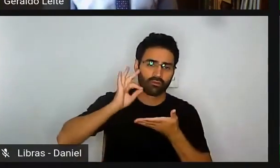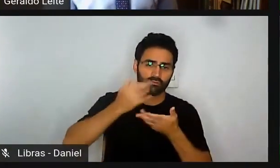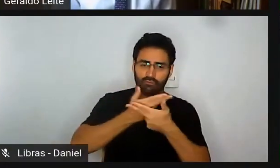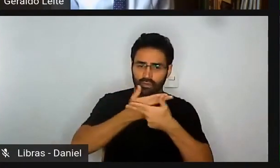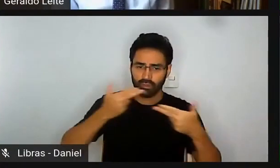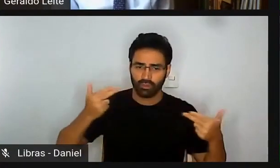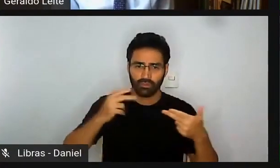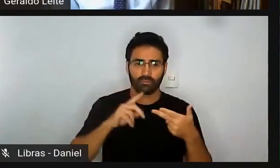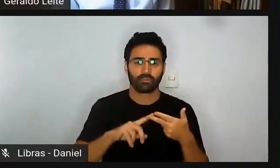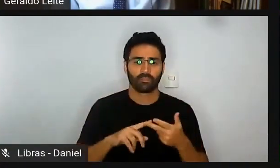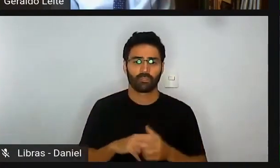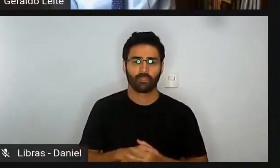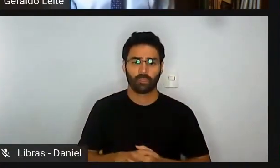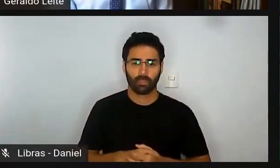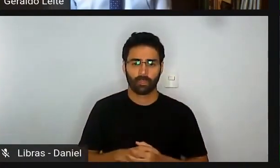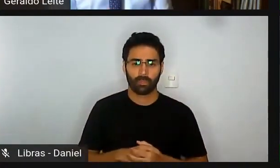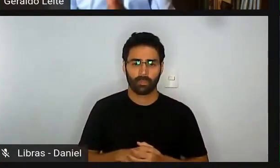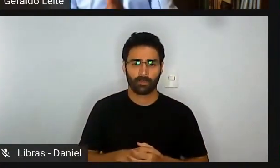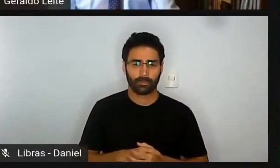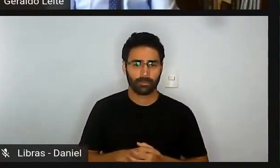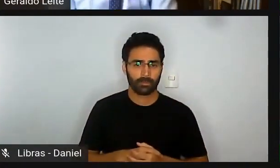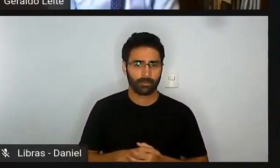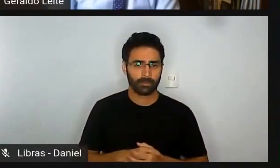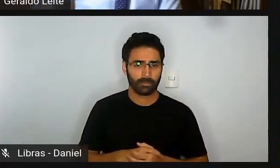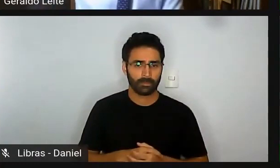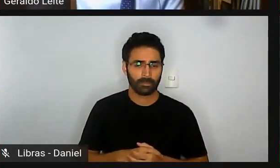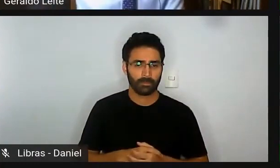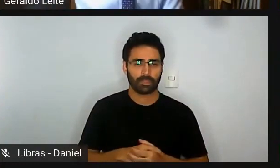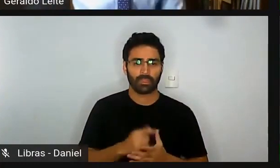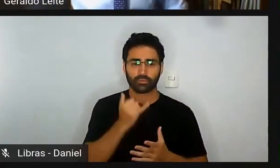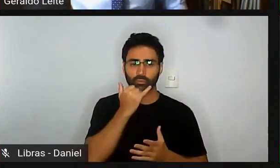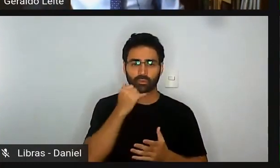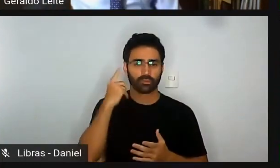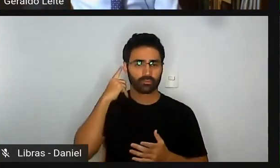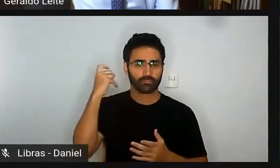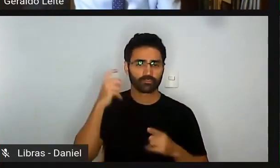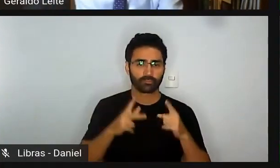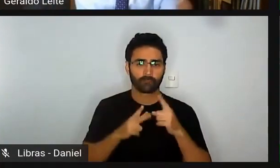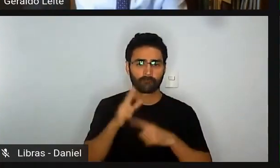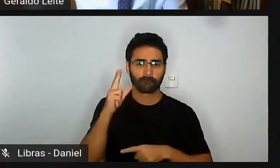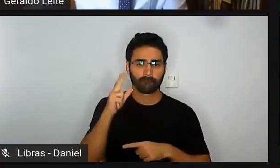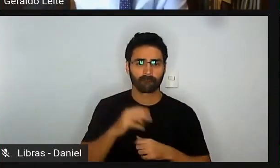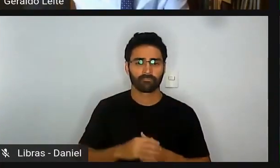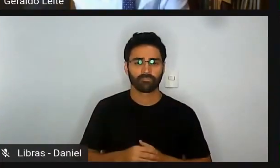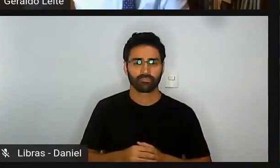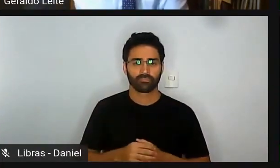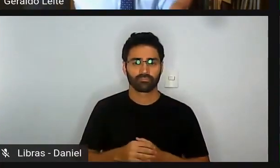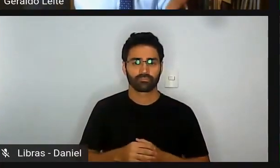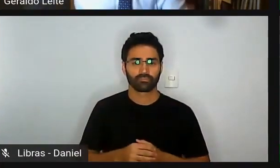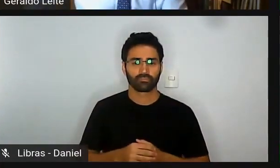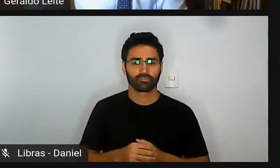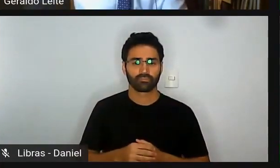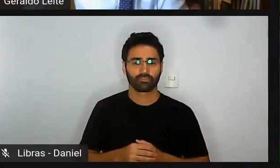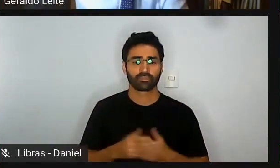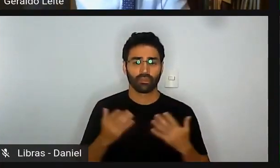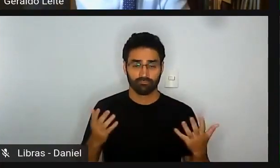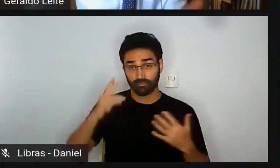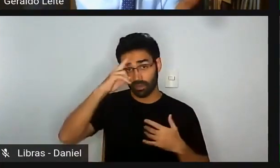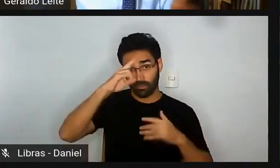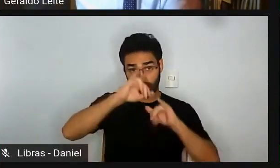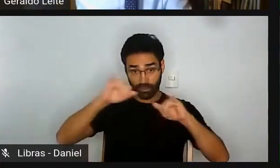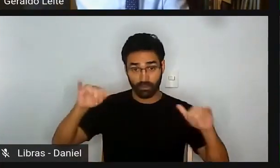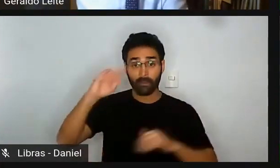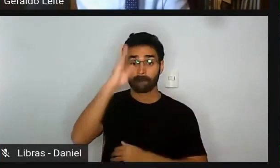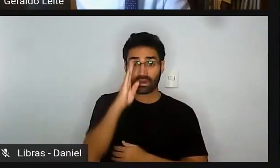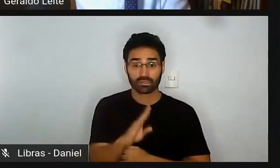escravo. Mas não é apenas isso, né? Vamos nos lembrar, o Brasil também foi o último